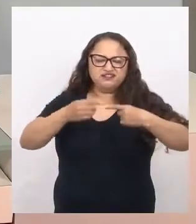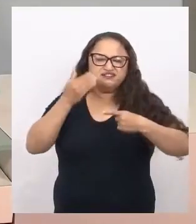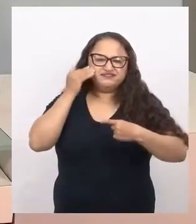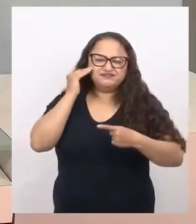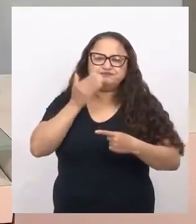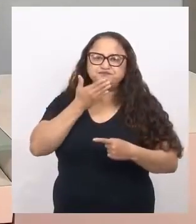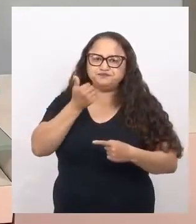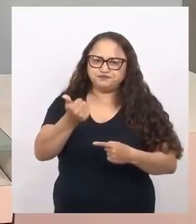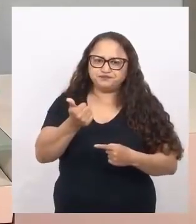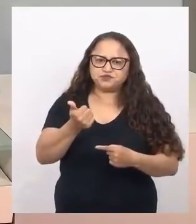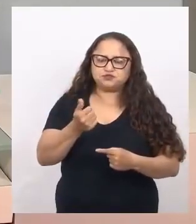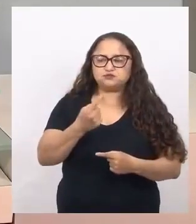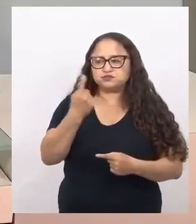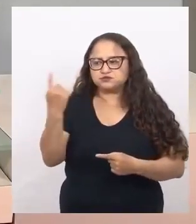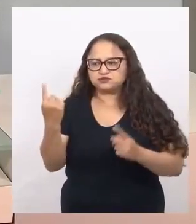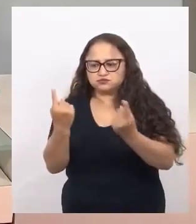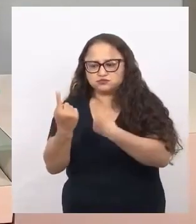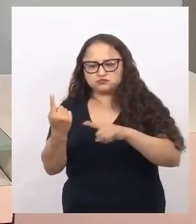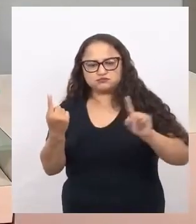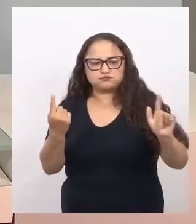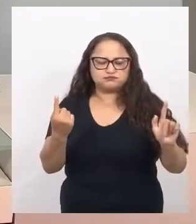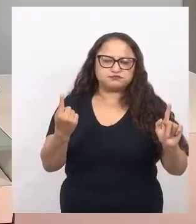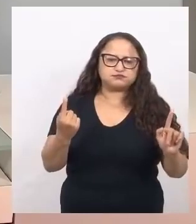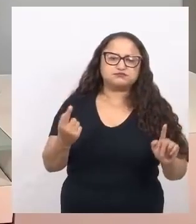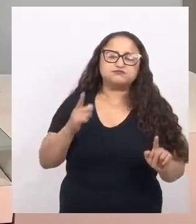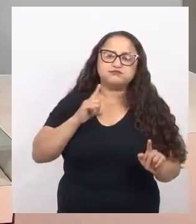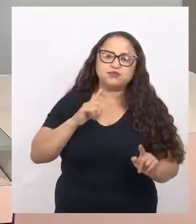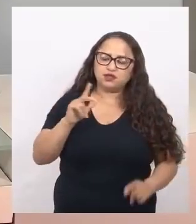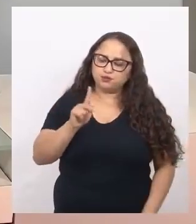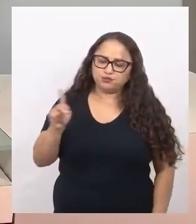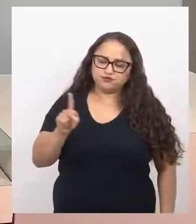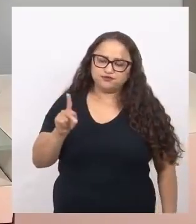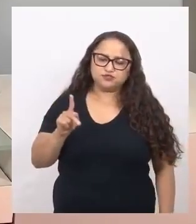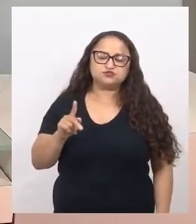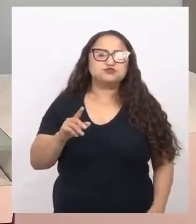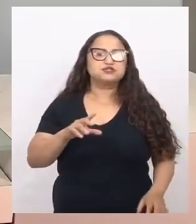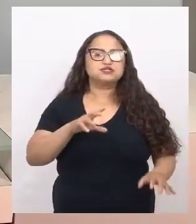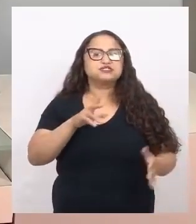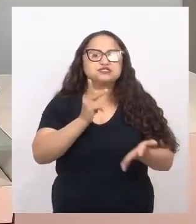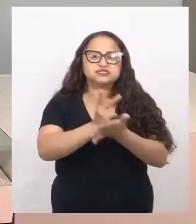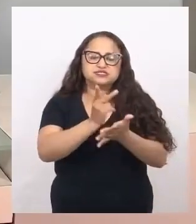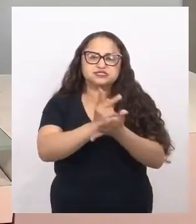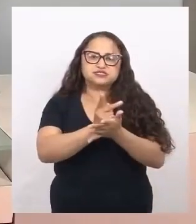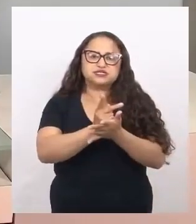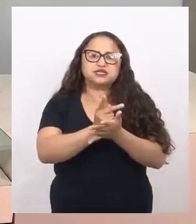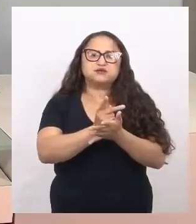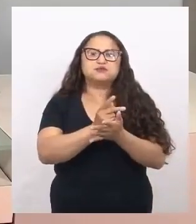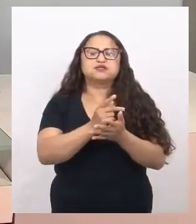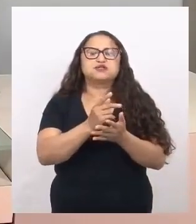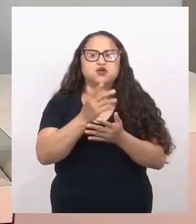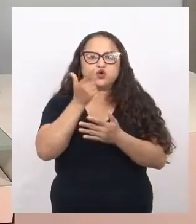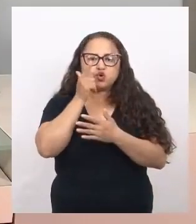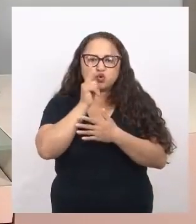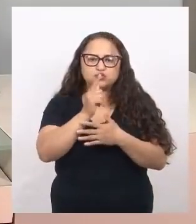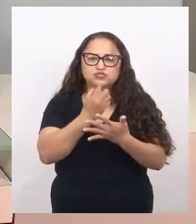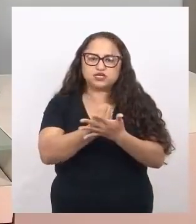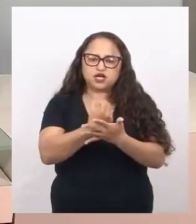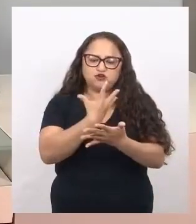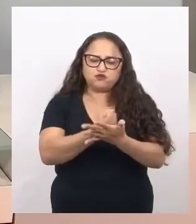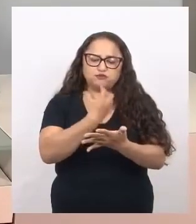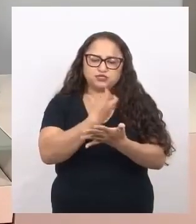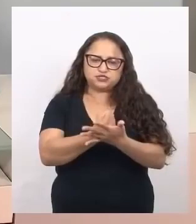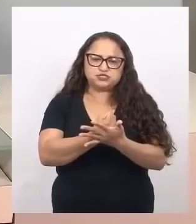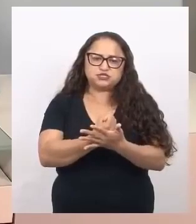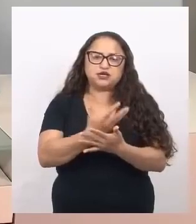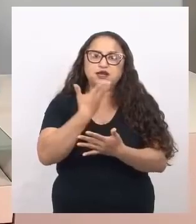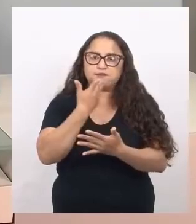faz mais sentido para um do que para outro. Puxa, a gente tem uma professora alfabetizadora que sempre acompanhou os segundos anos dos anos iniciais, faz sentido